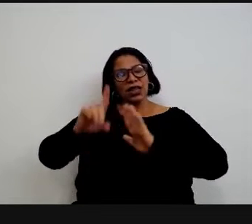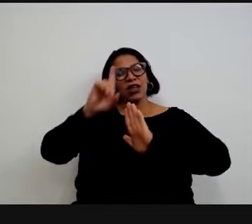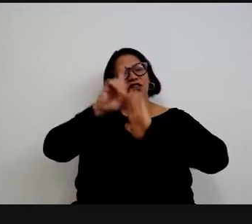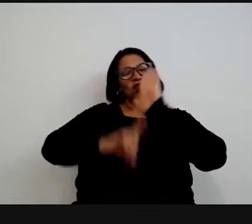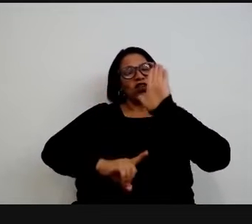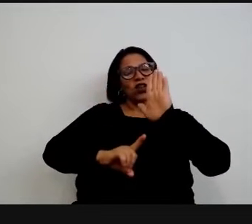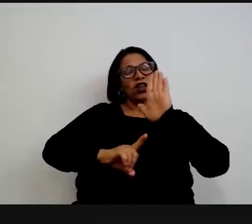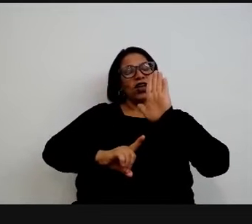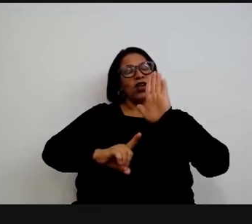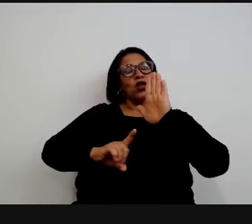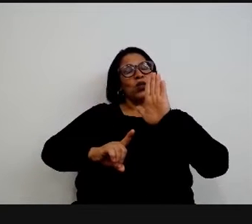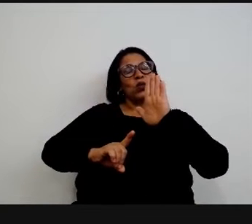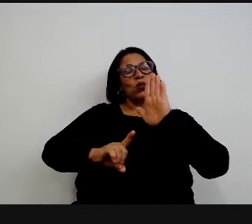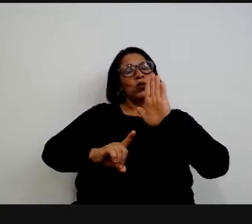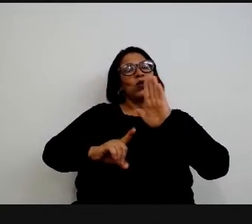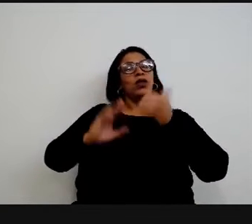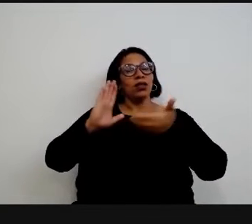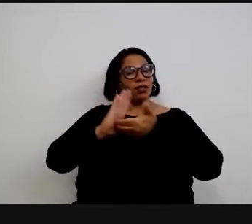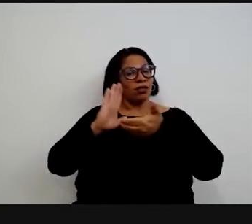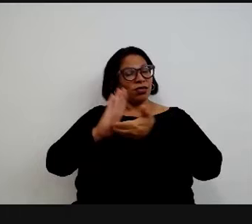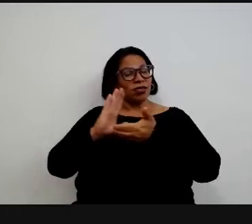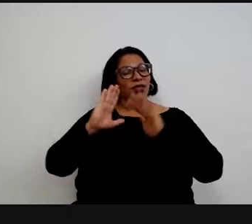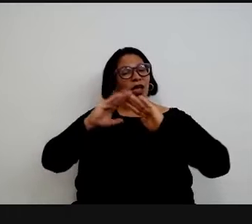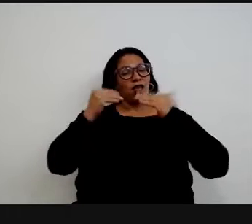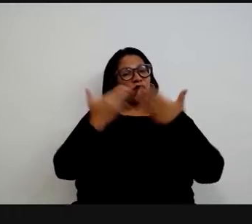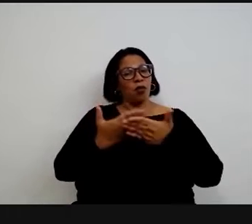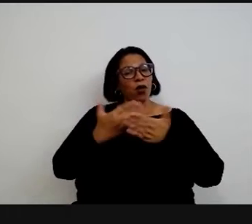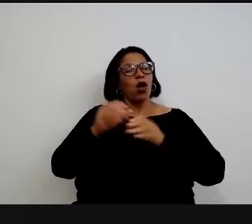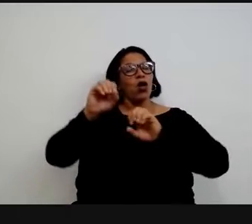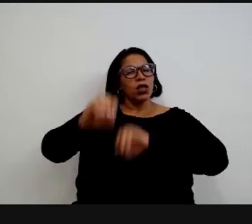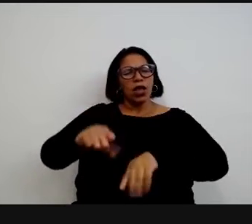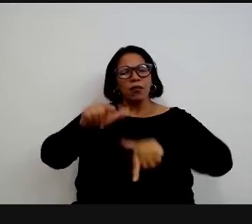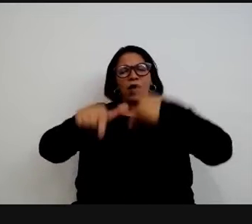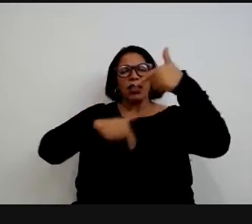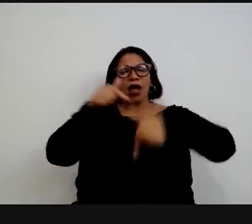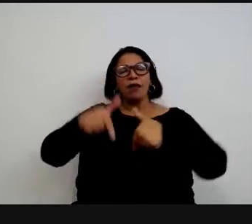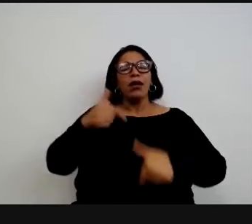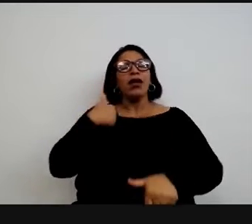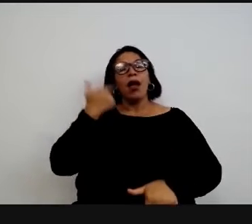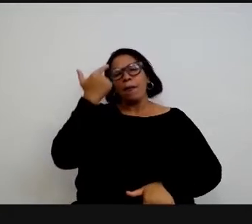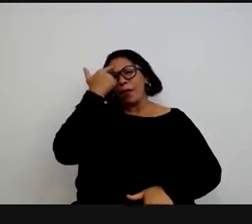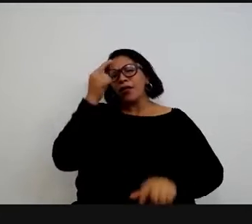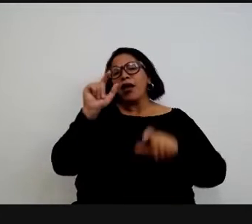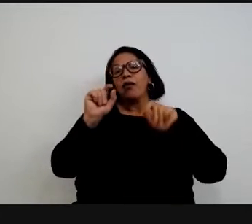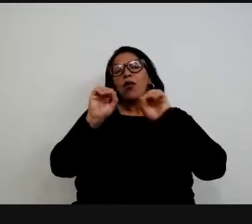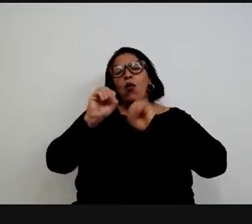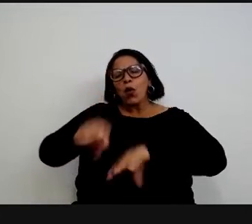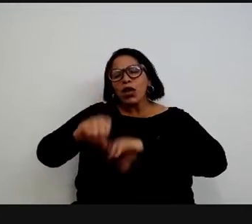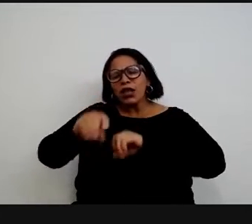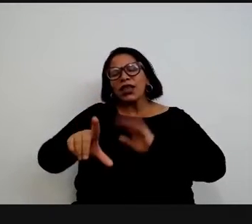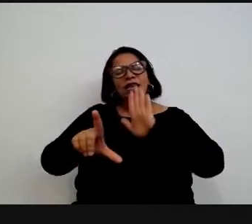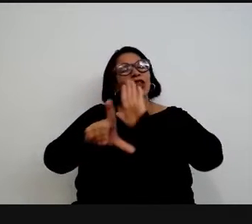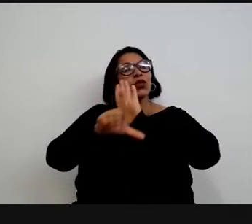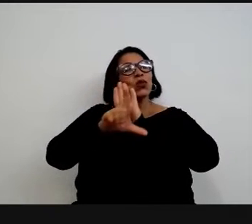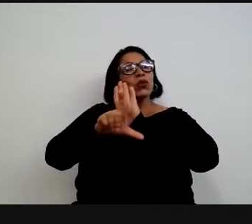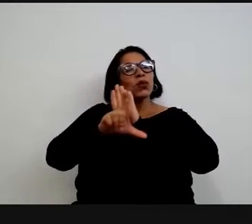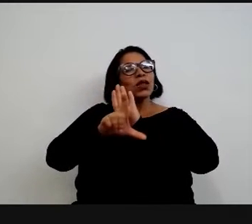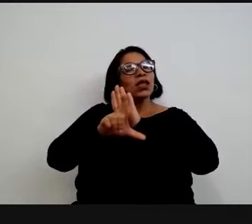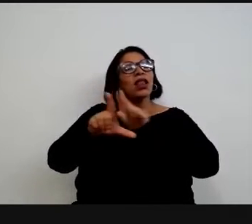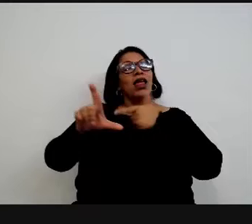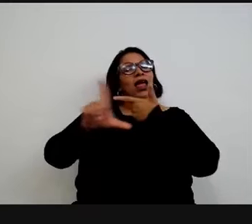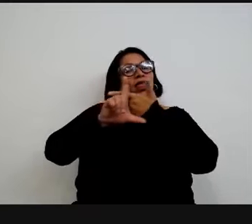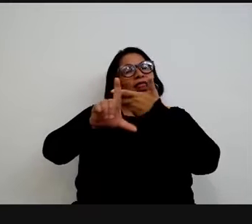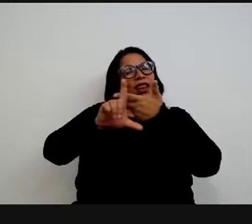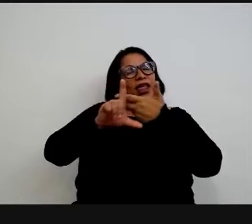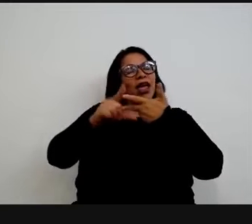Constitucional no Cefor, mas eu sempre trabalhei com a educação legislativa sem pensar sobre a educação legislativa. A gente vai fazendo as coisas